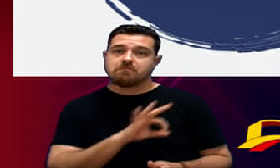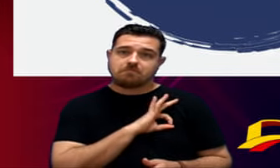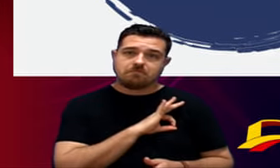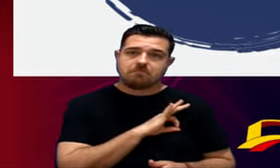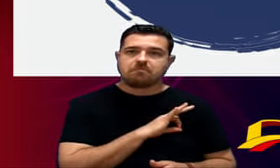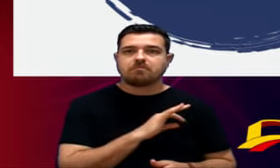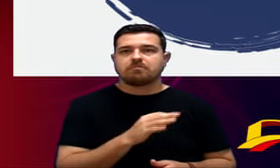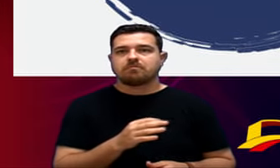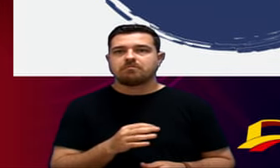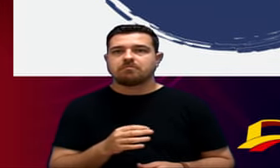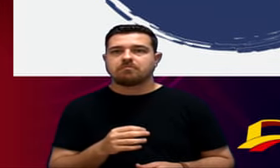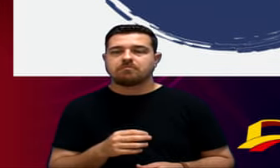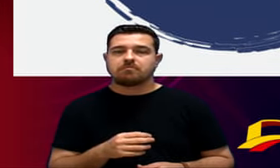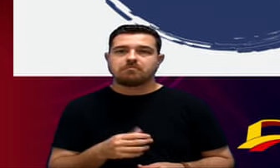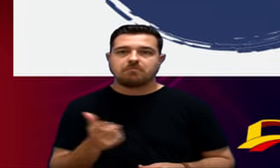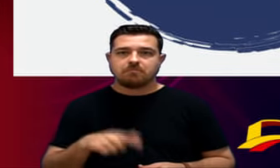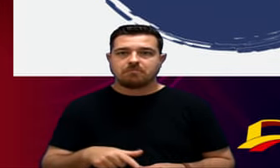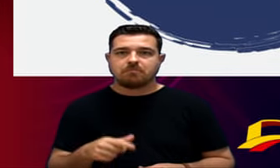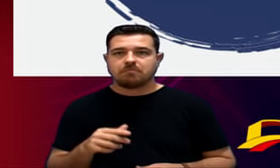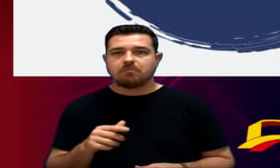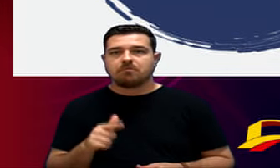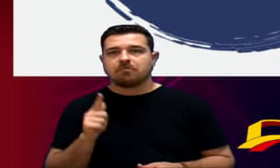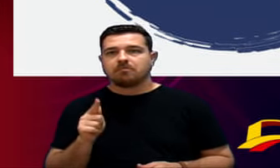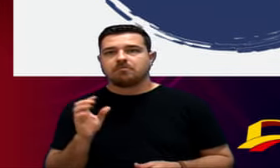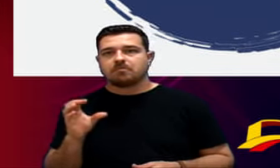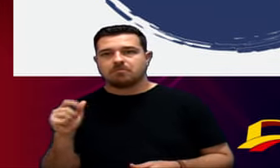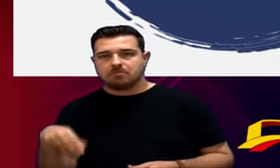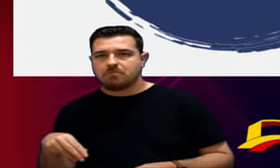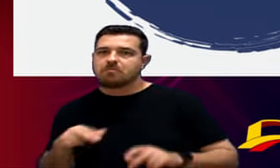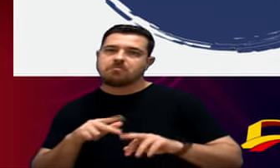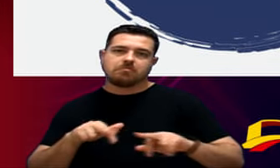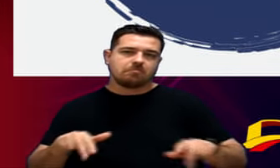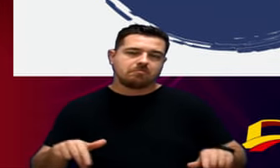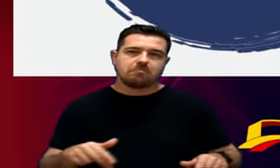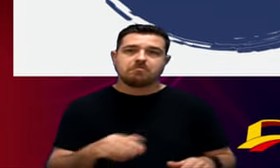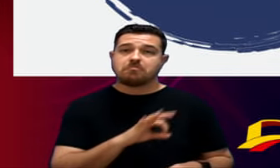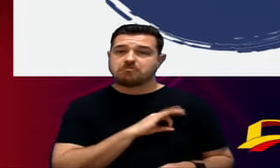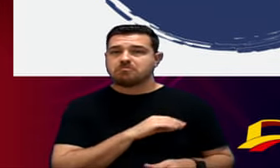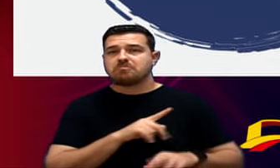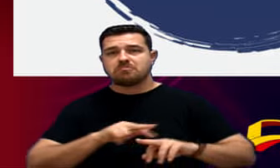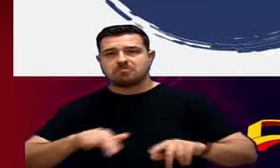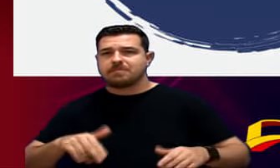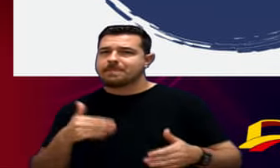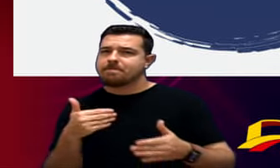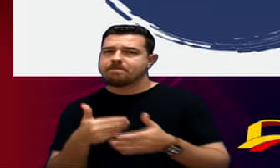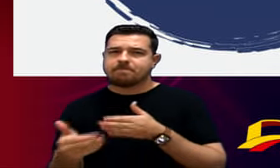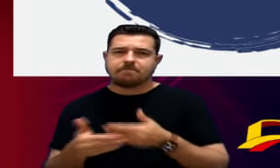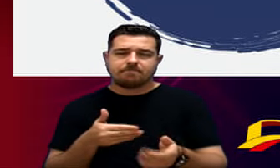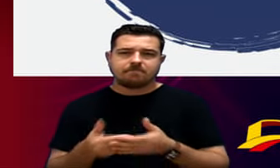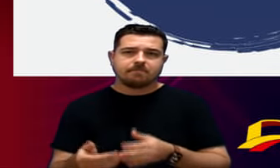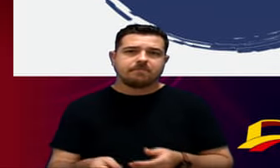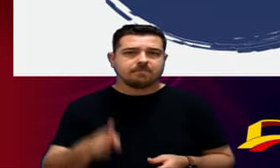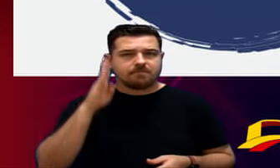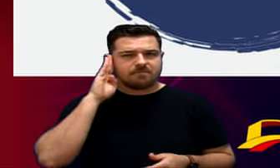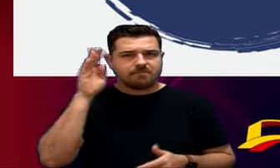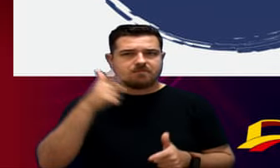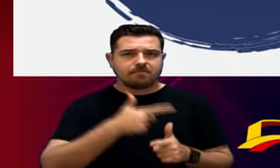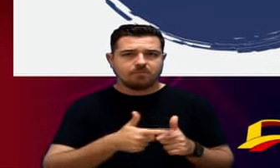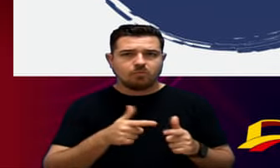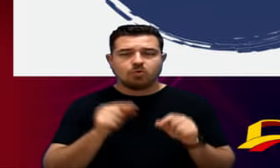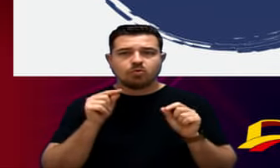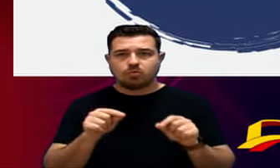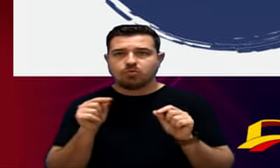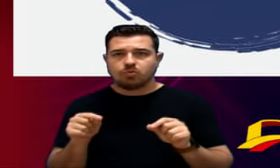Militar Polícia Civil guardas civis municipais em todo o Brasil a principal problemática hoje principalmente é com